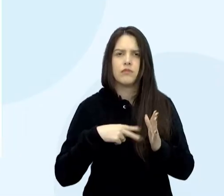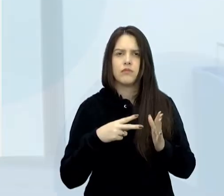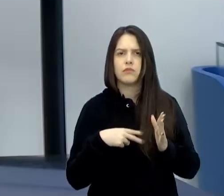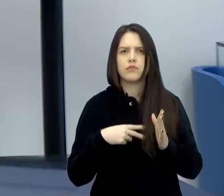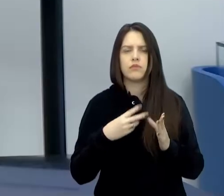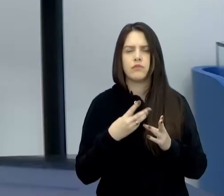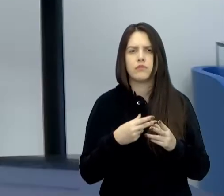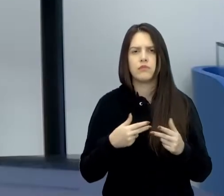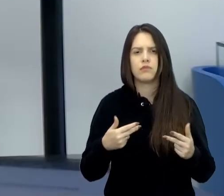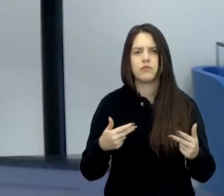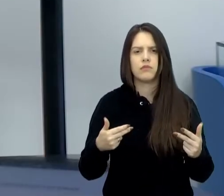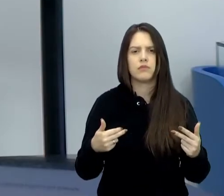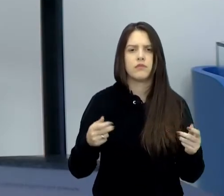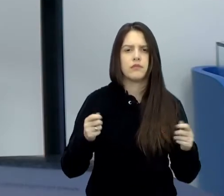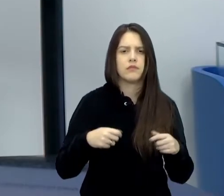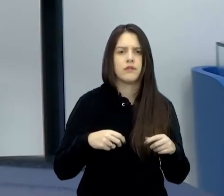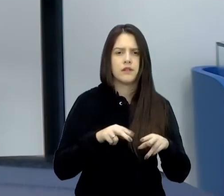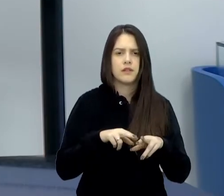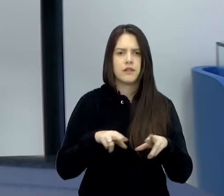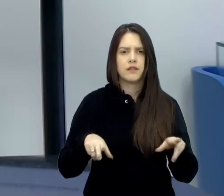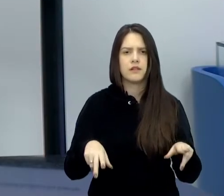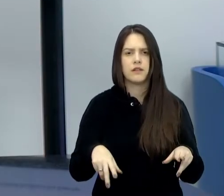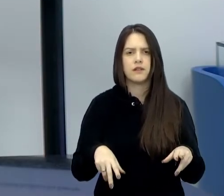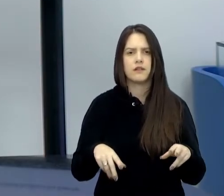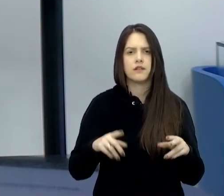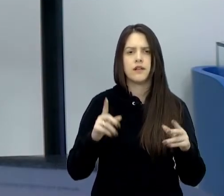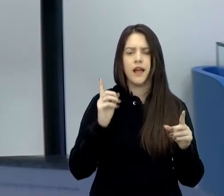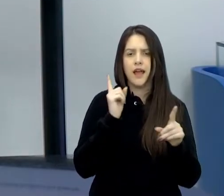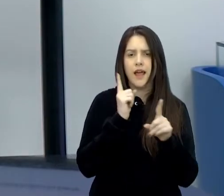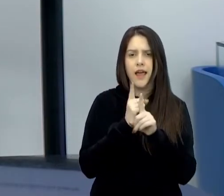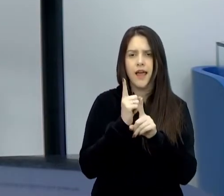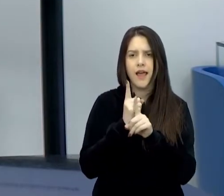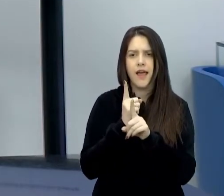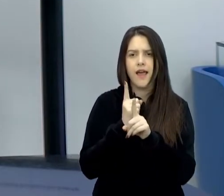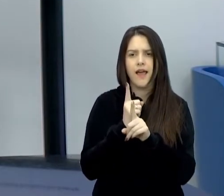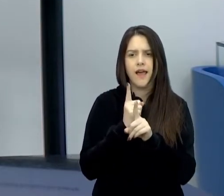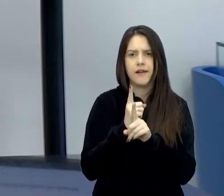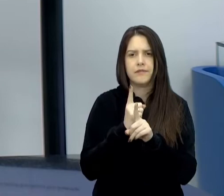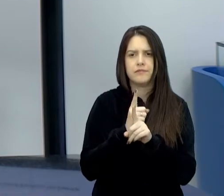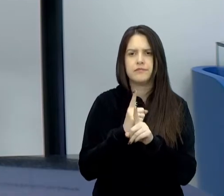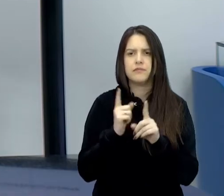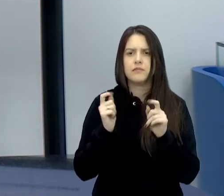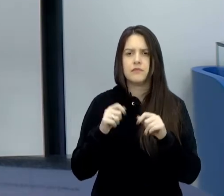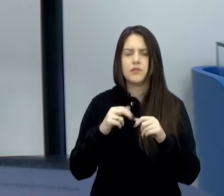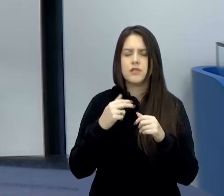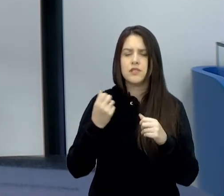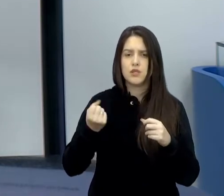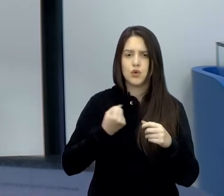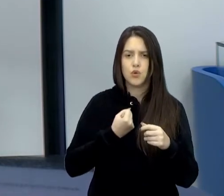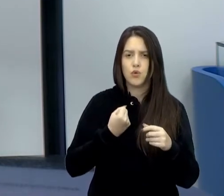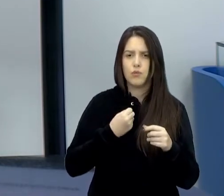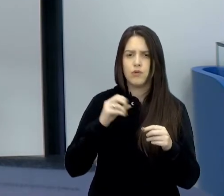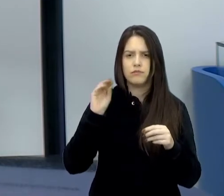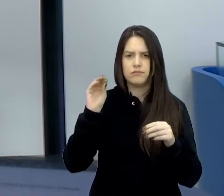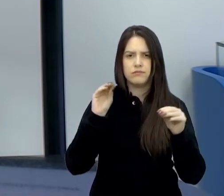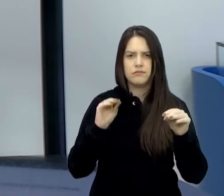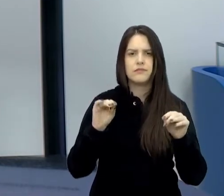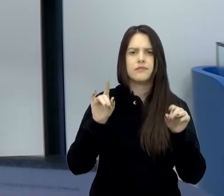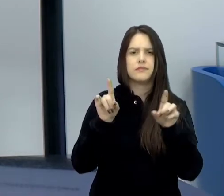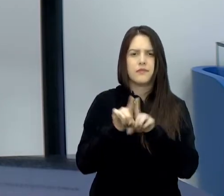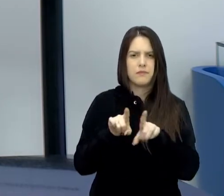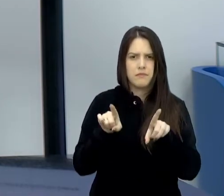quando for chegar, a gente precisa, se a gente quiser baixar esse valor aqui, esses números aqui